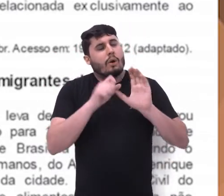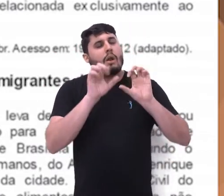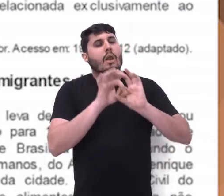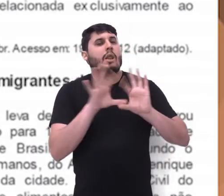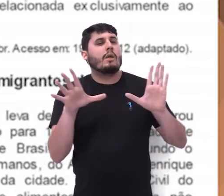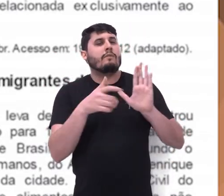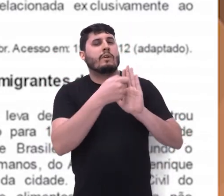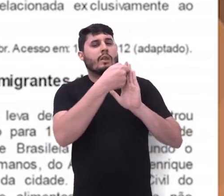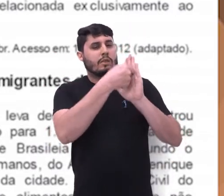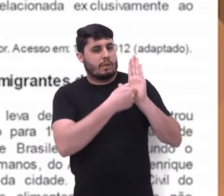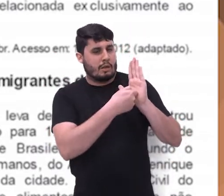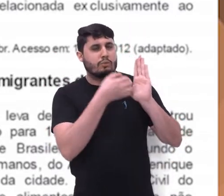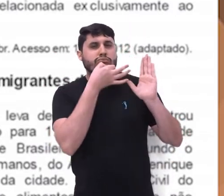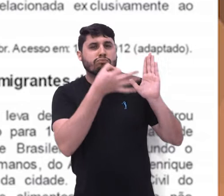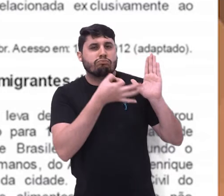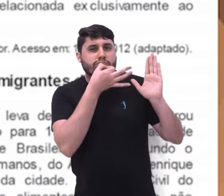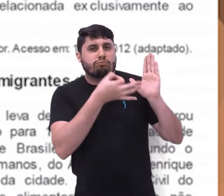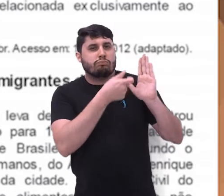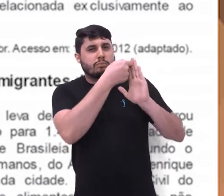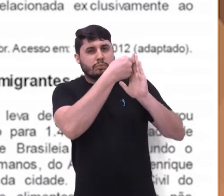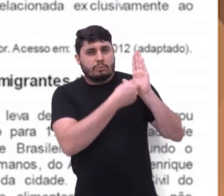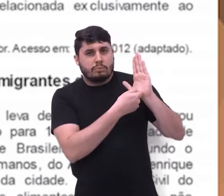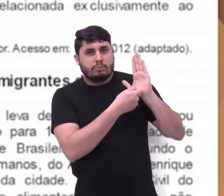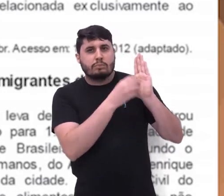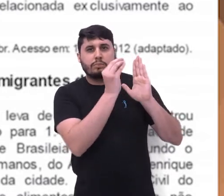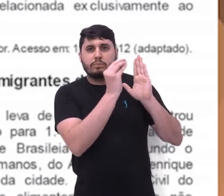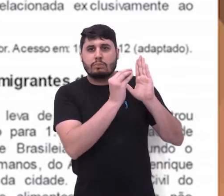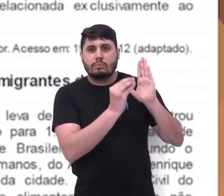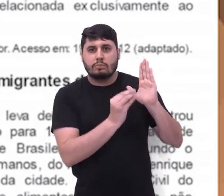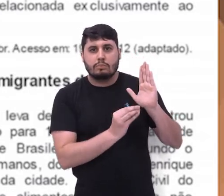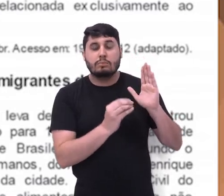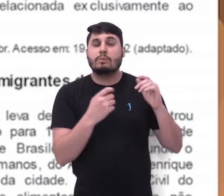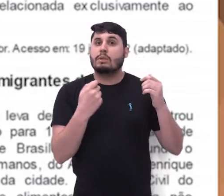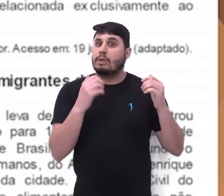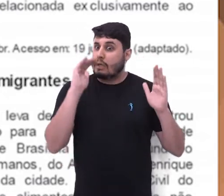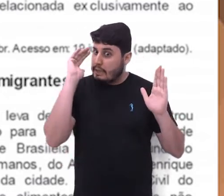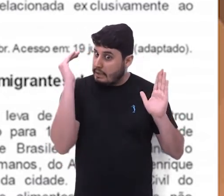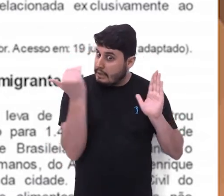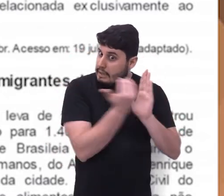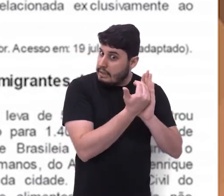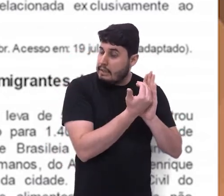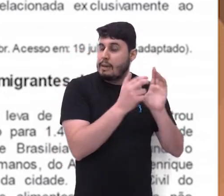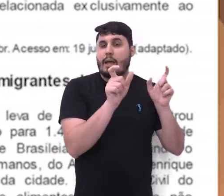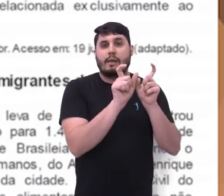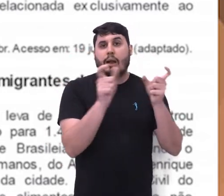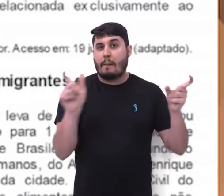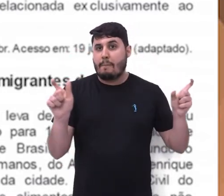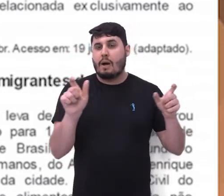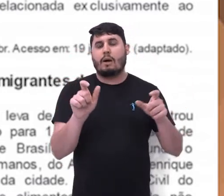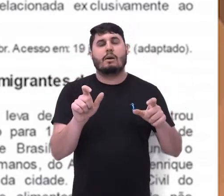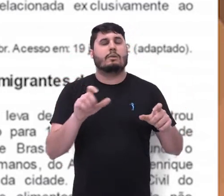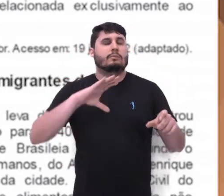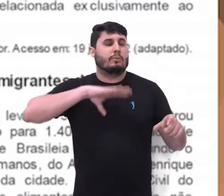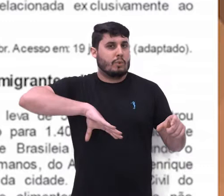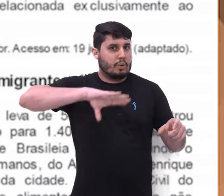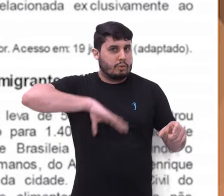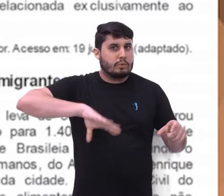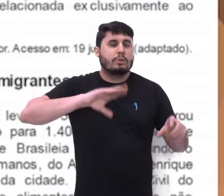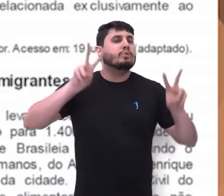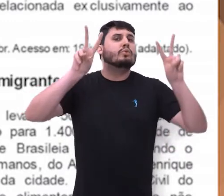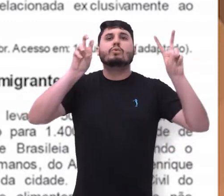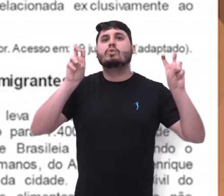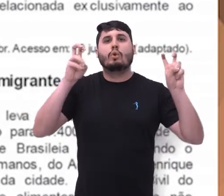um texto dissertativo ou argumentativo em norma padrão da língua portuguesa sobre o tema